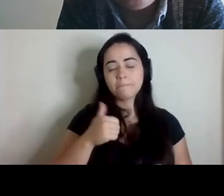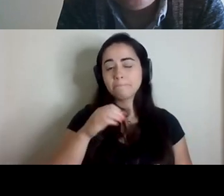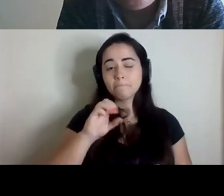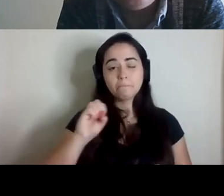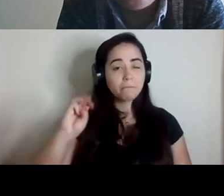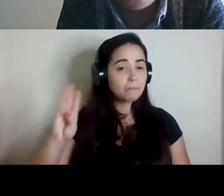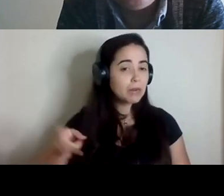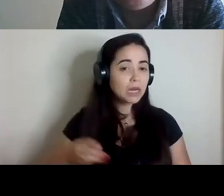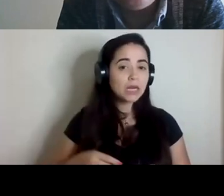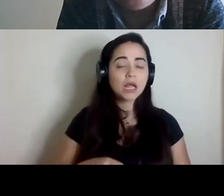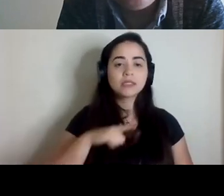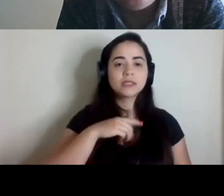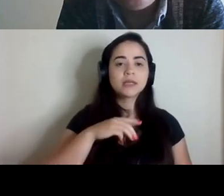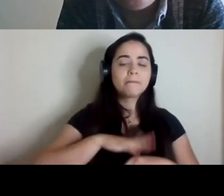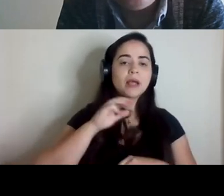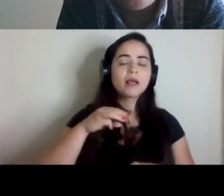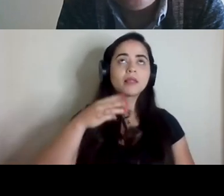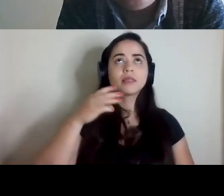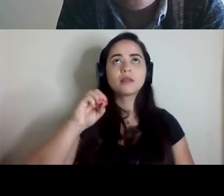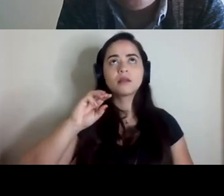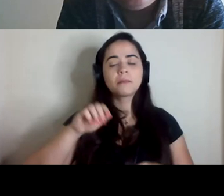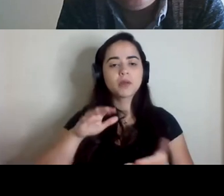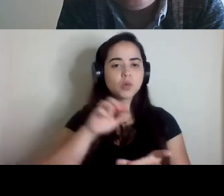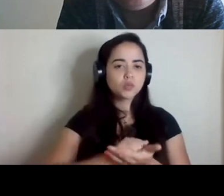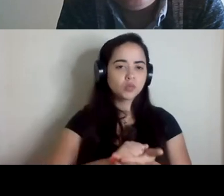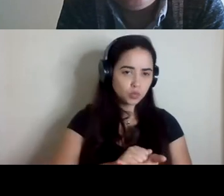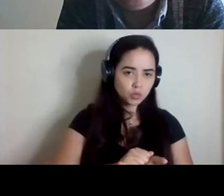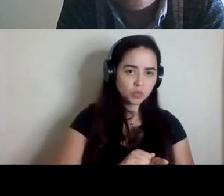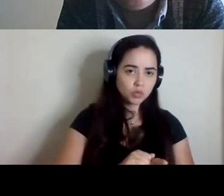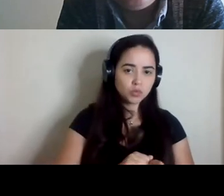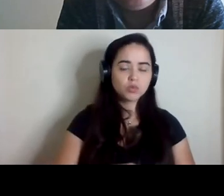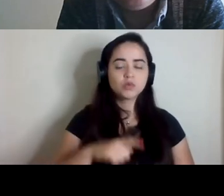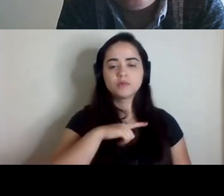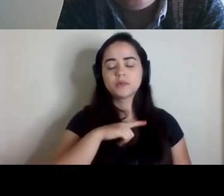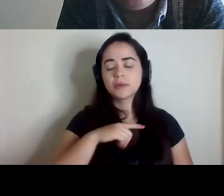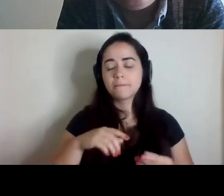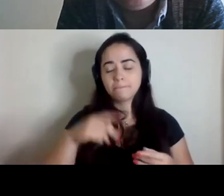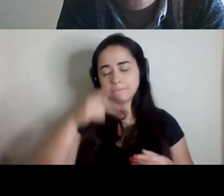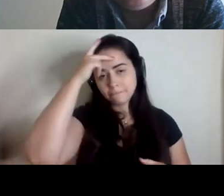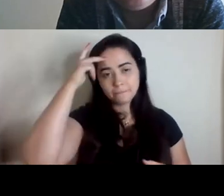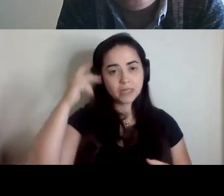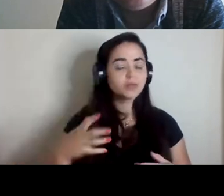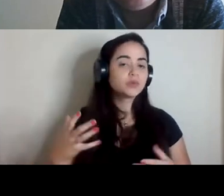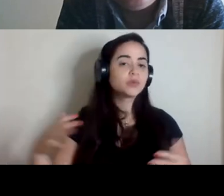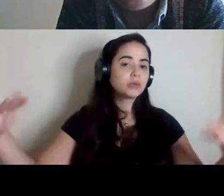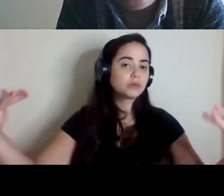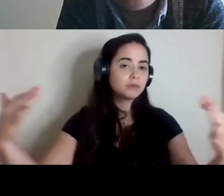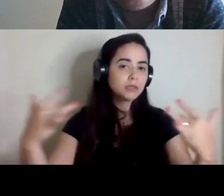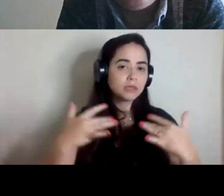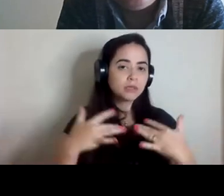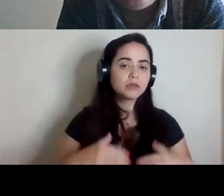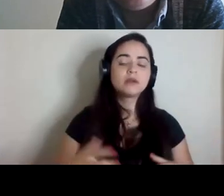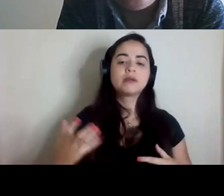último teve mais de 30 mil inscritos, então são pessoas de todo modo interessadas em saber da